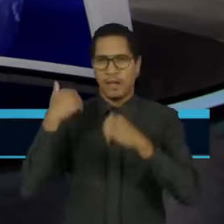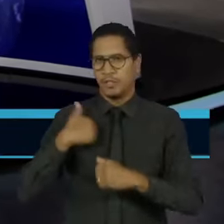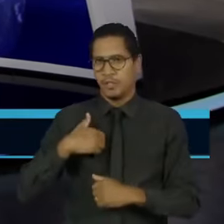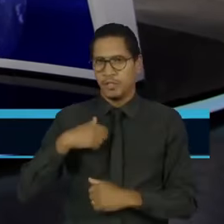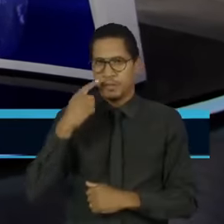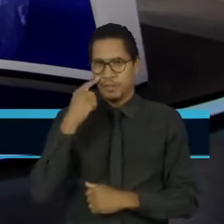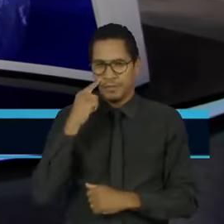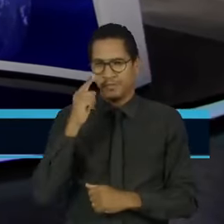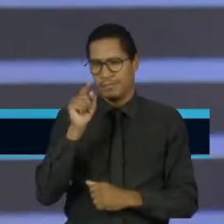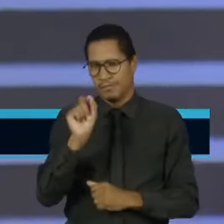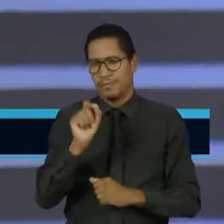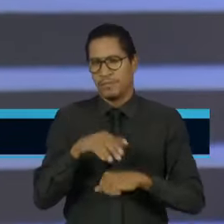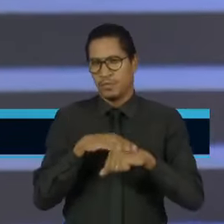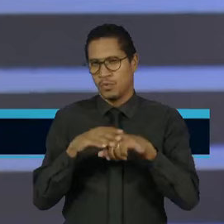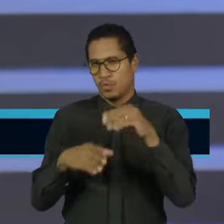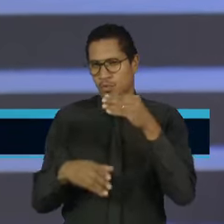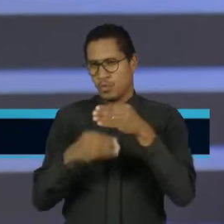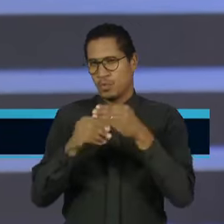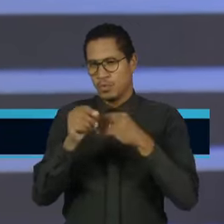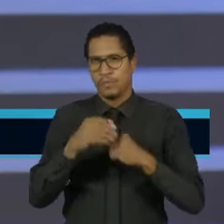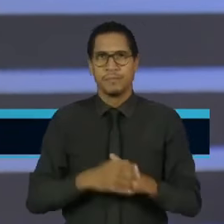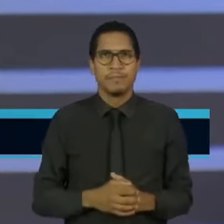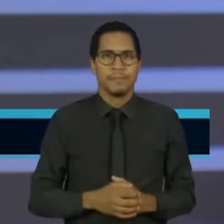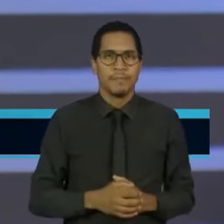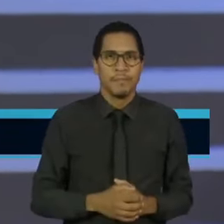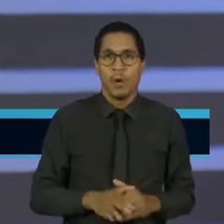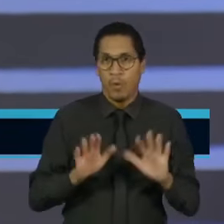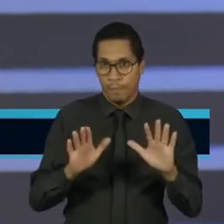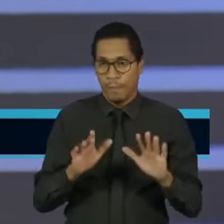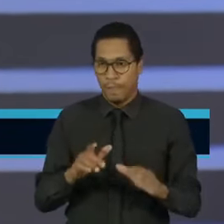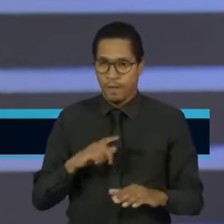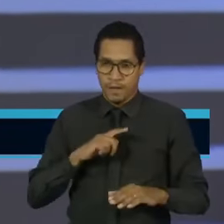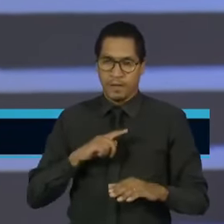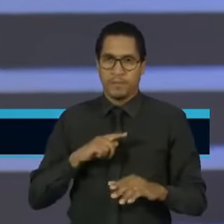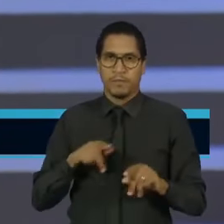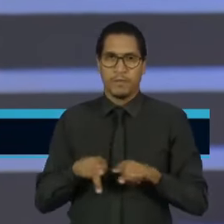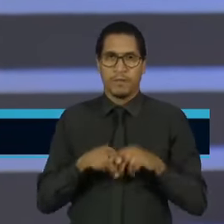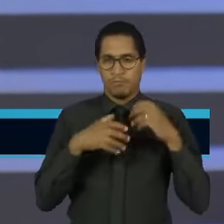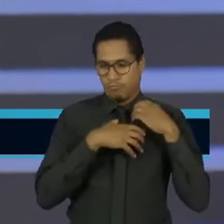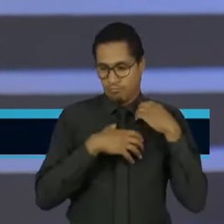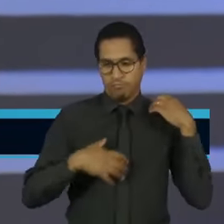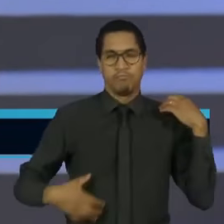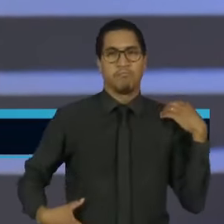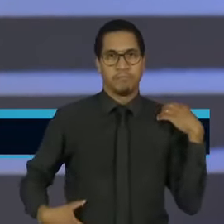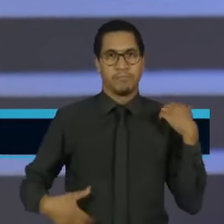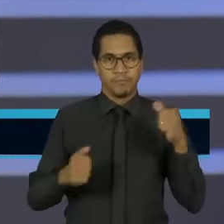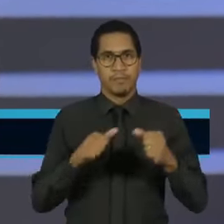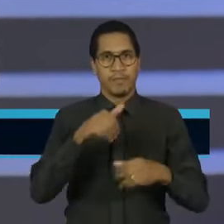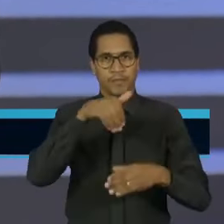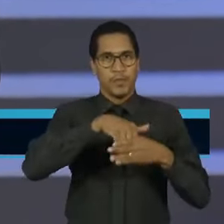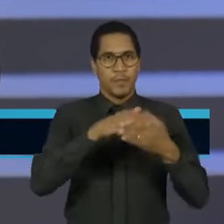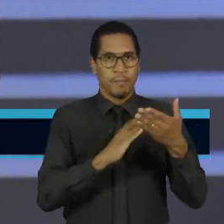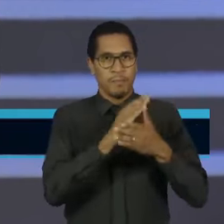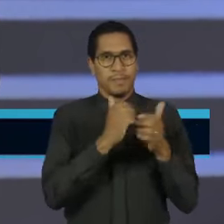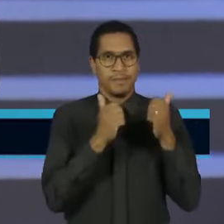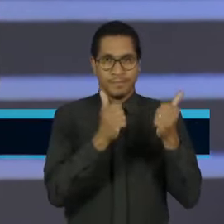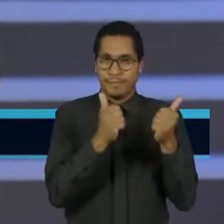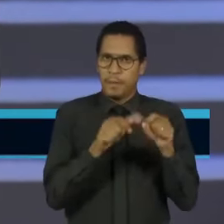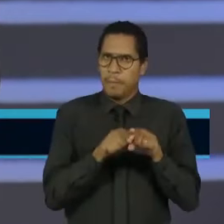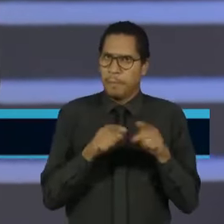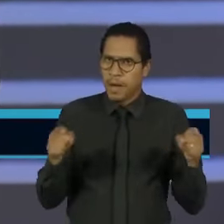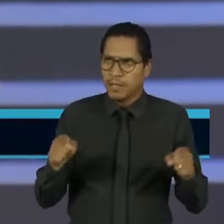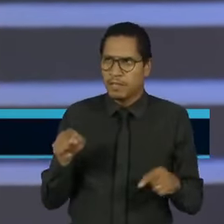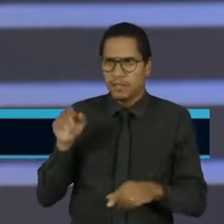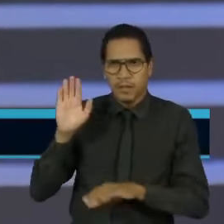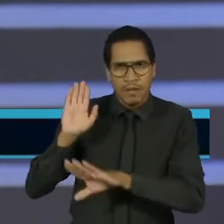Argentina estar no poder é diferente de ter poder ah muitas vezes um governante é eleito indica a sequência